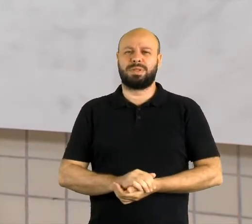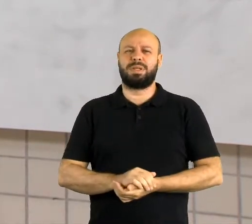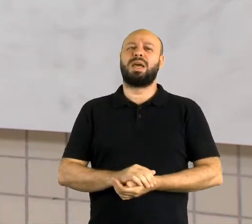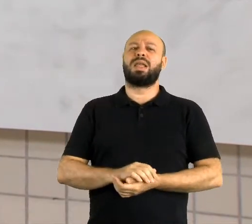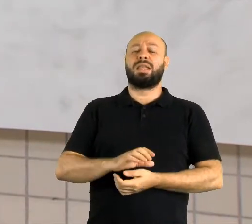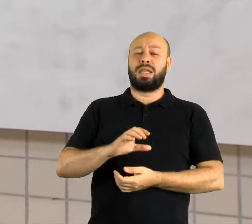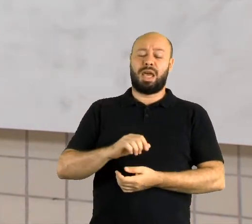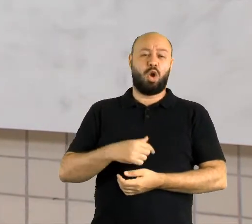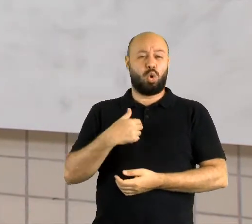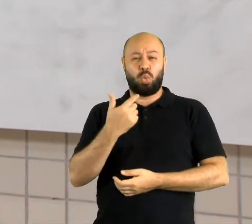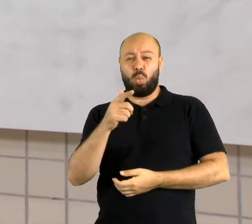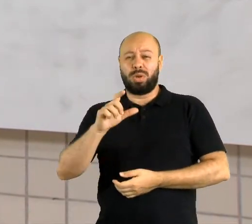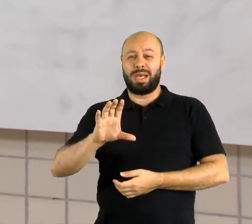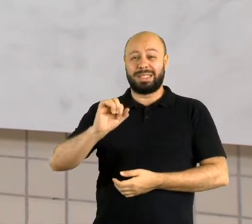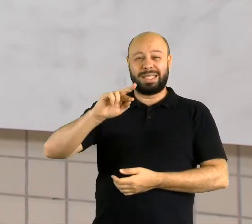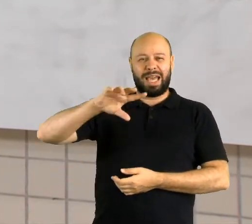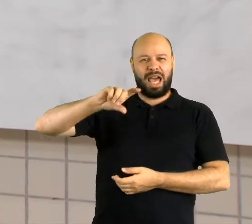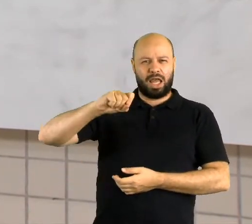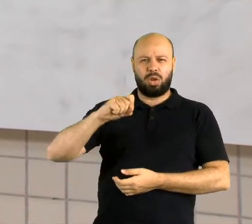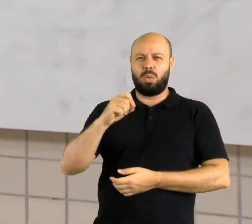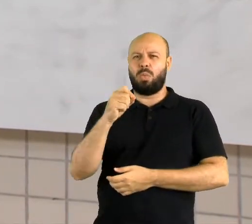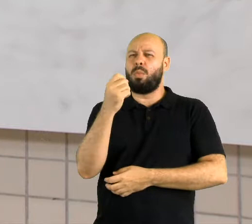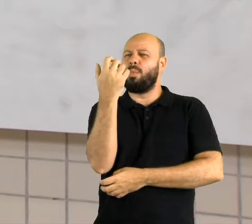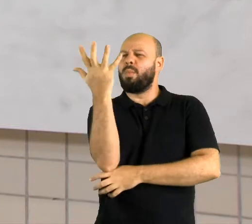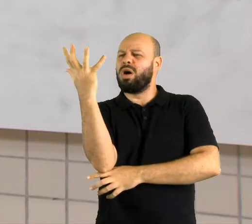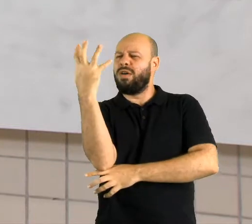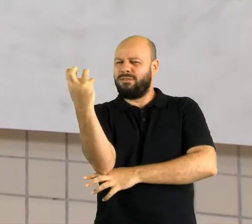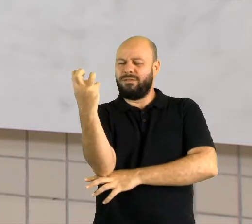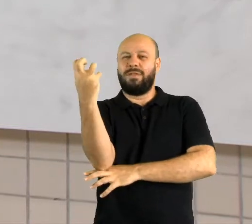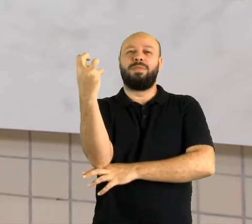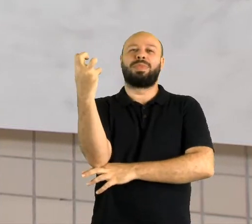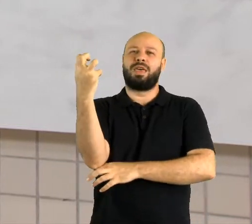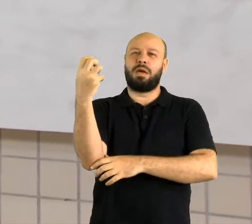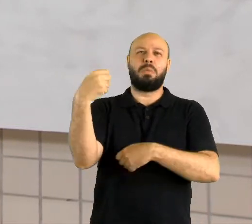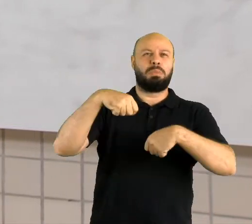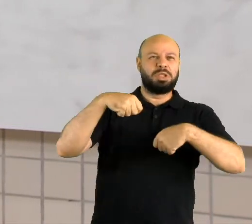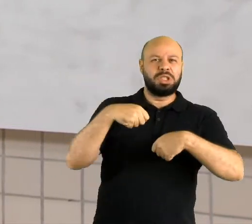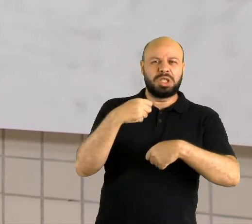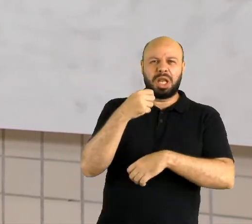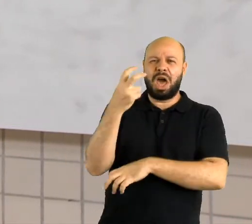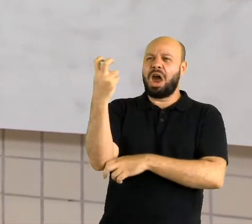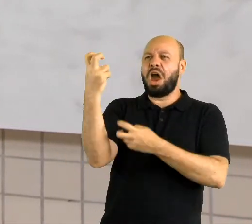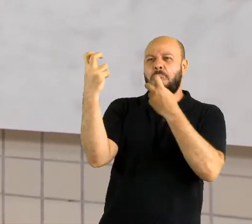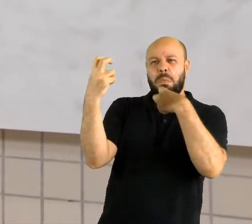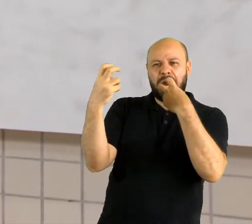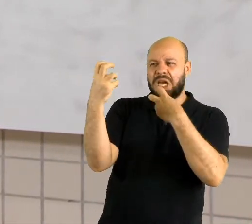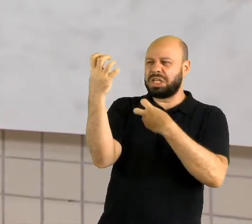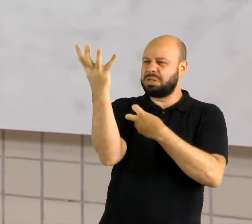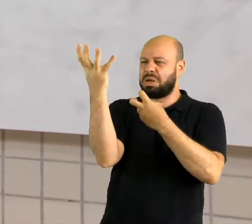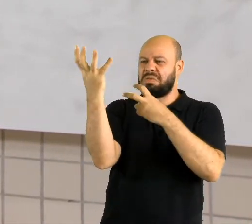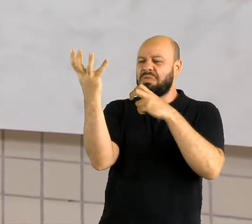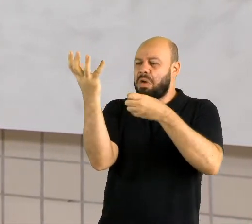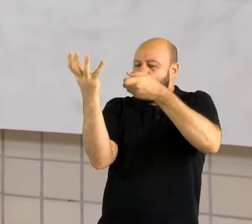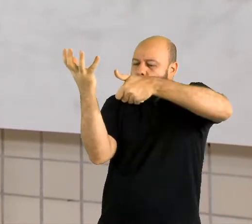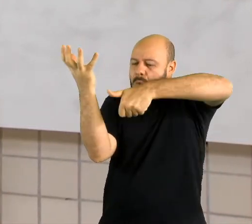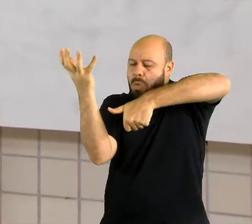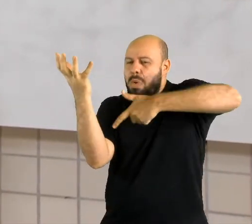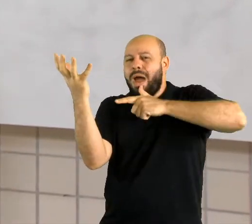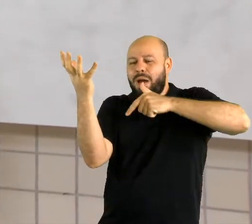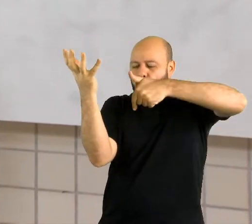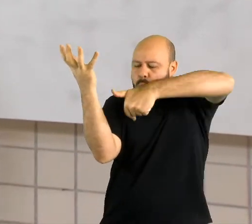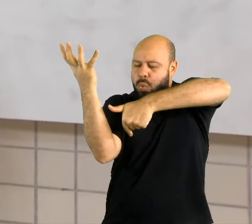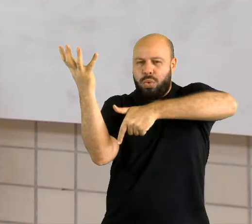aguar pé de piqui, né? Elas são xerófilas, que não necessitam de água, basta a água da chuva